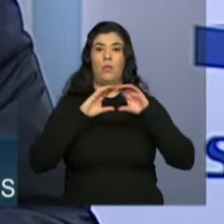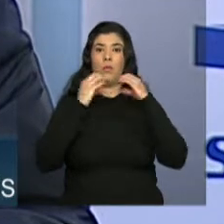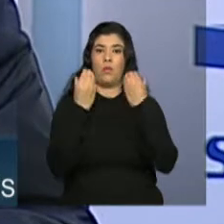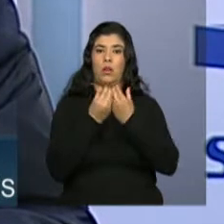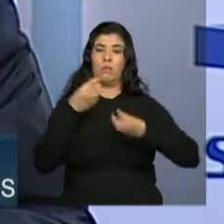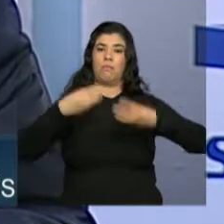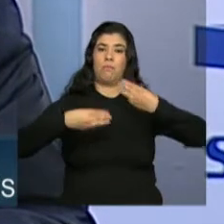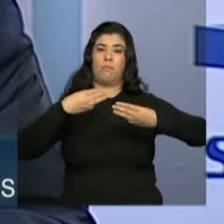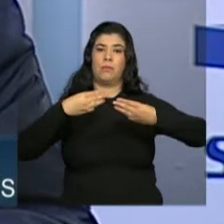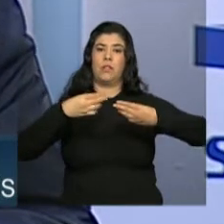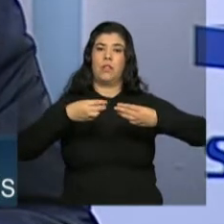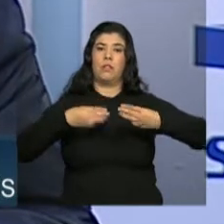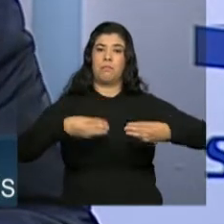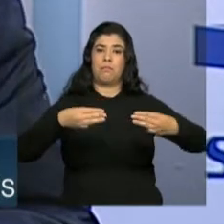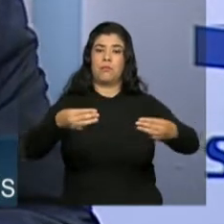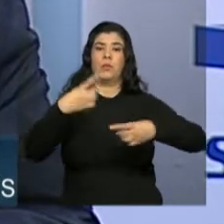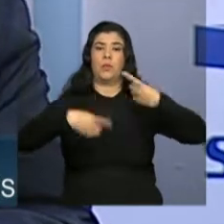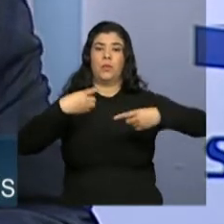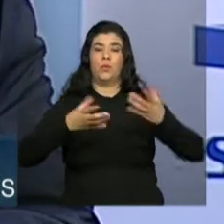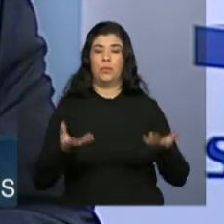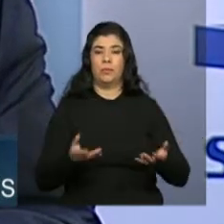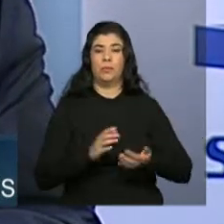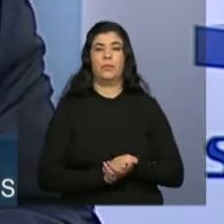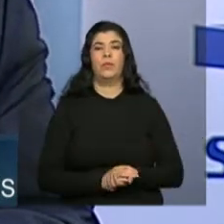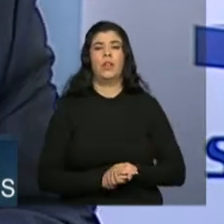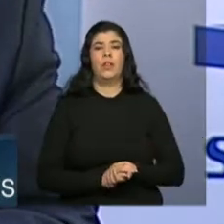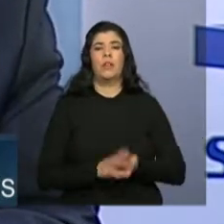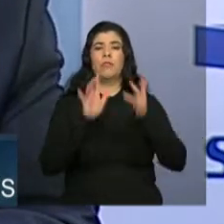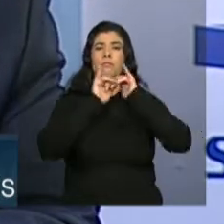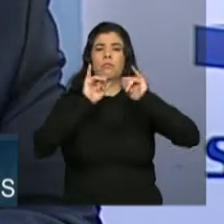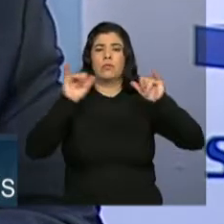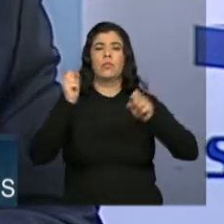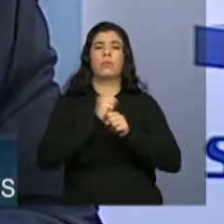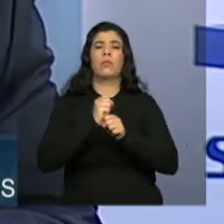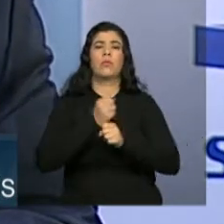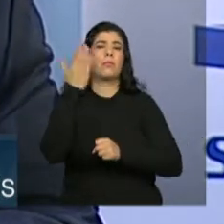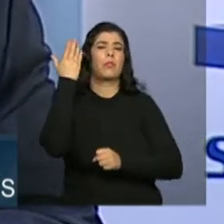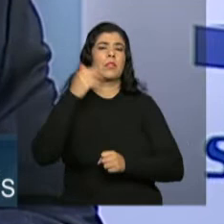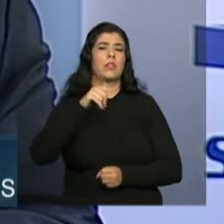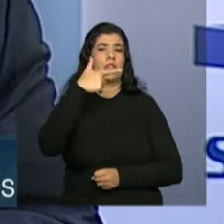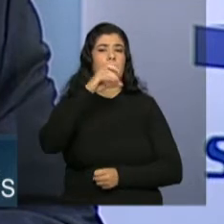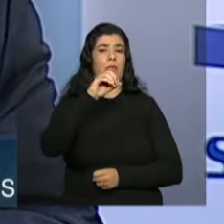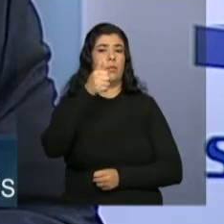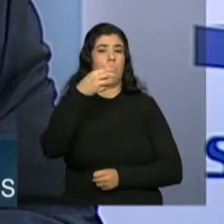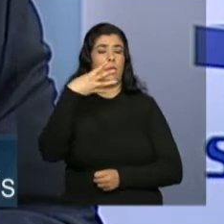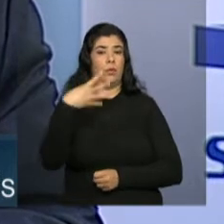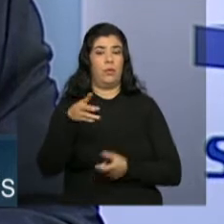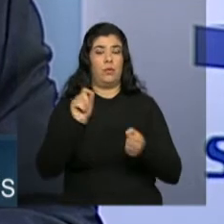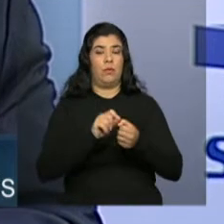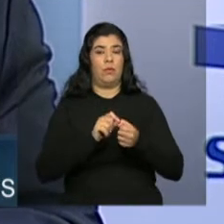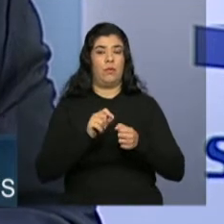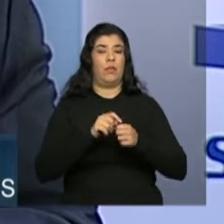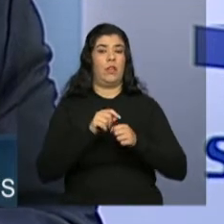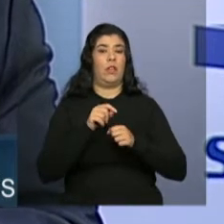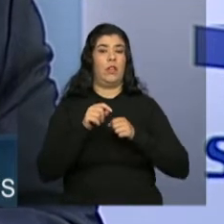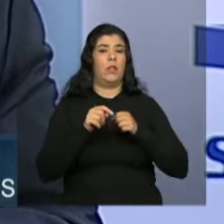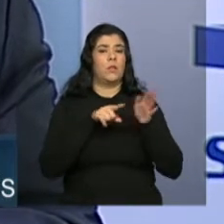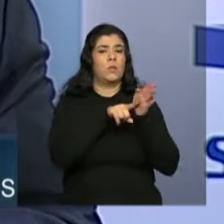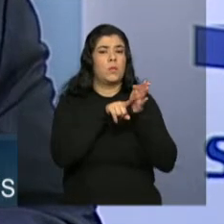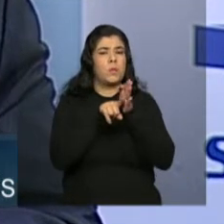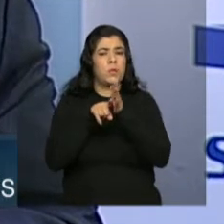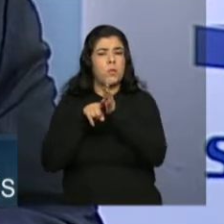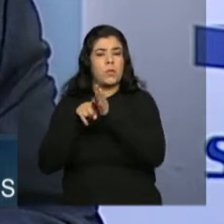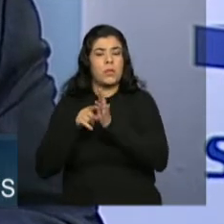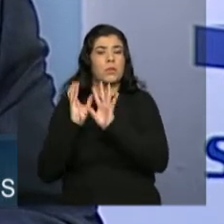espera aplicava a forma e divulgava durante o ano de 2014 foi feito todo um trabalho de revisão dessa metodologia